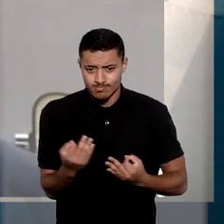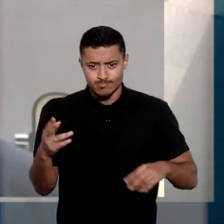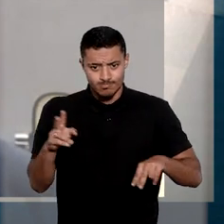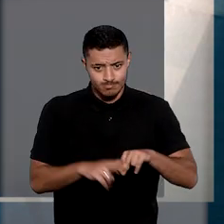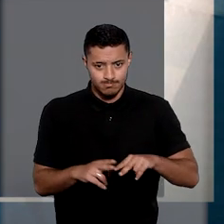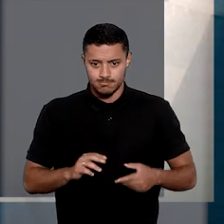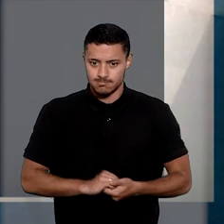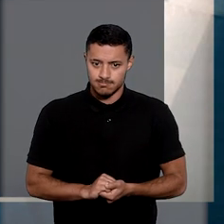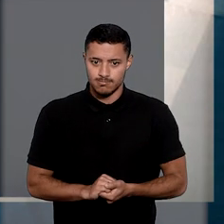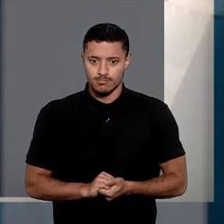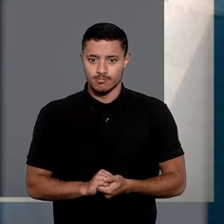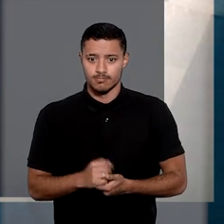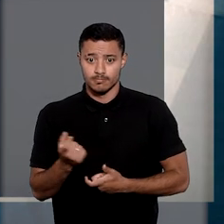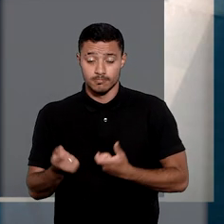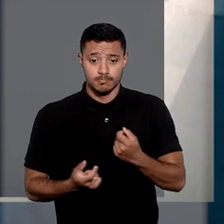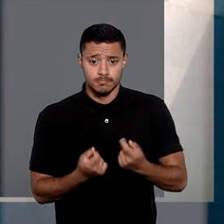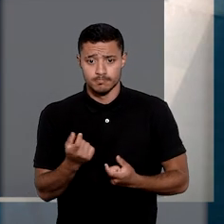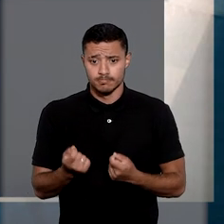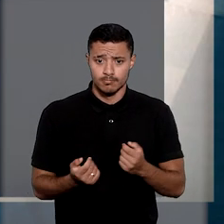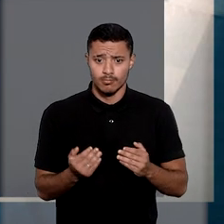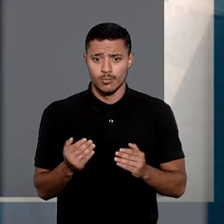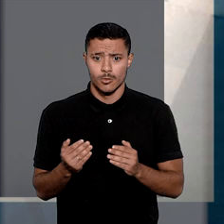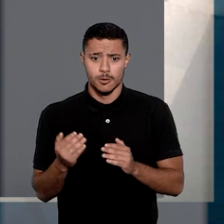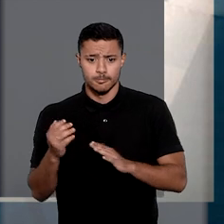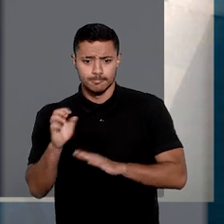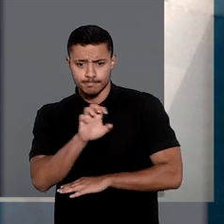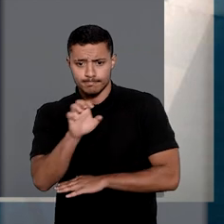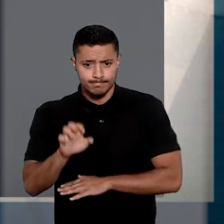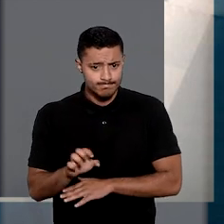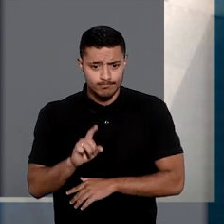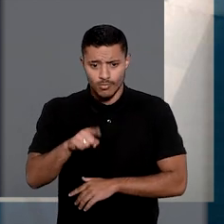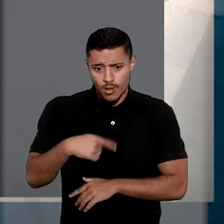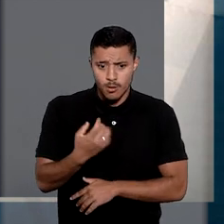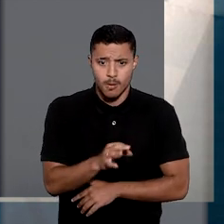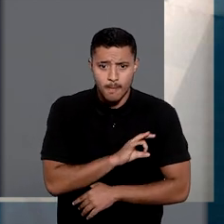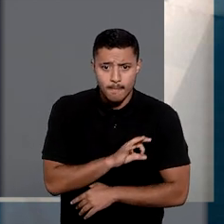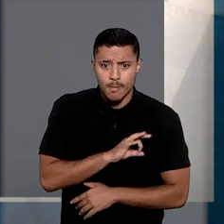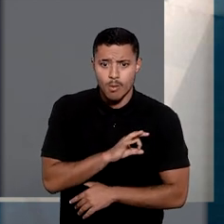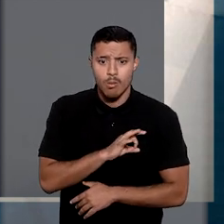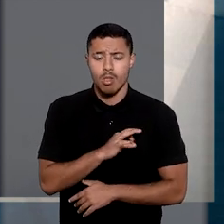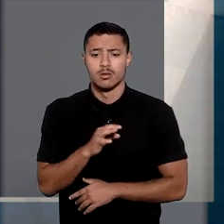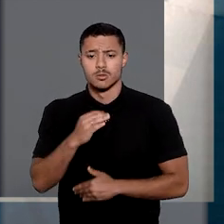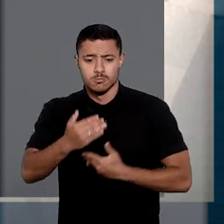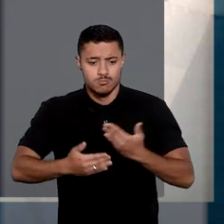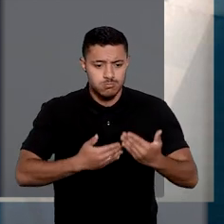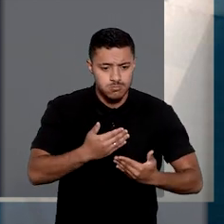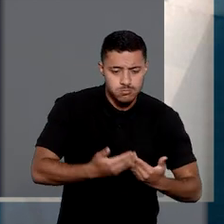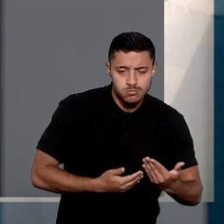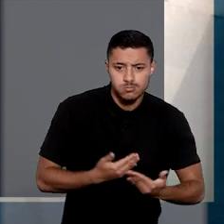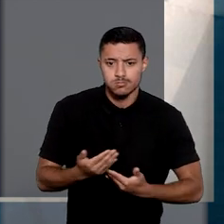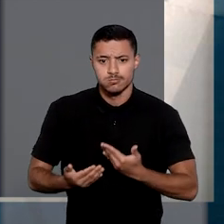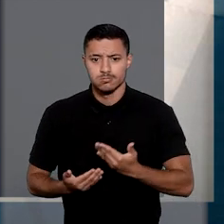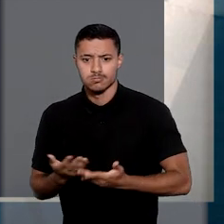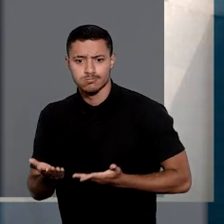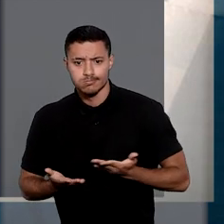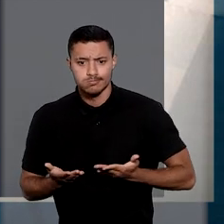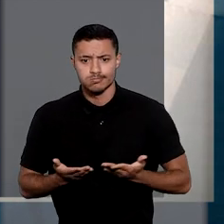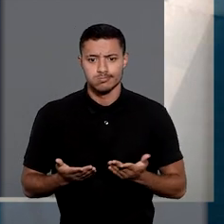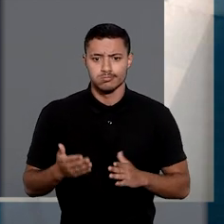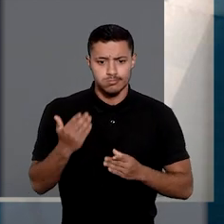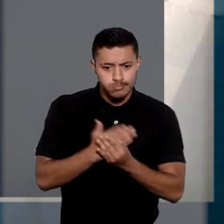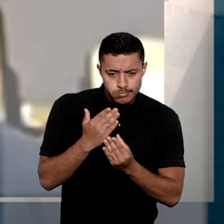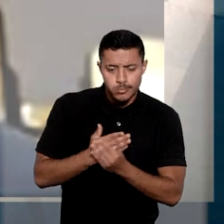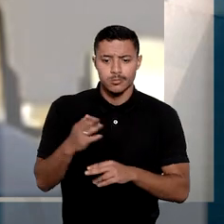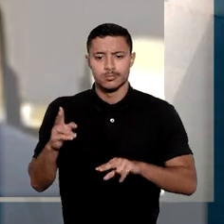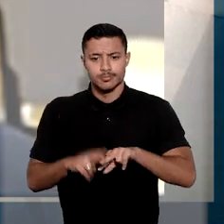delitiva. Enquanto as agências estatais não mudarem radicalmente a sua maneira de lidar com o processo